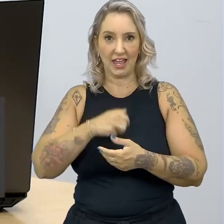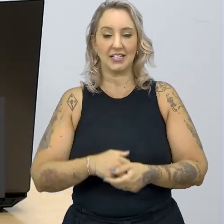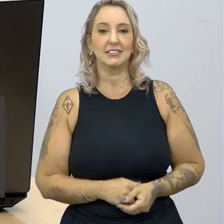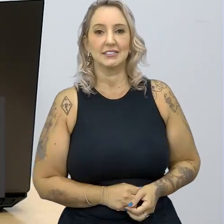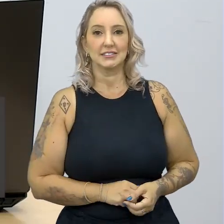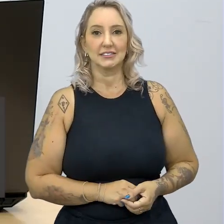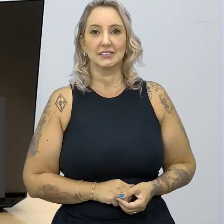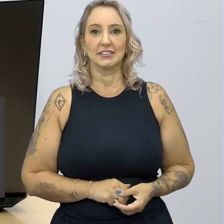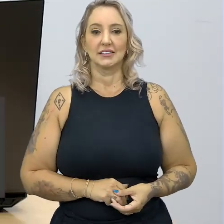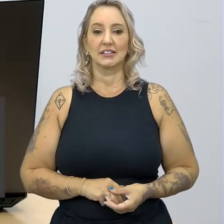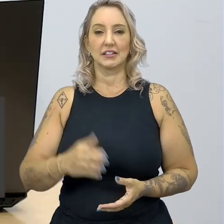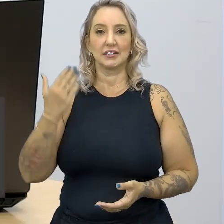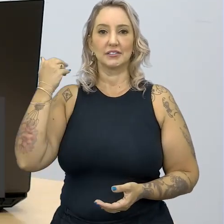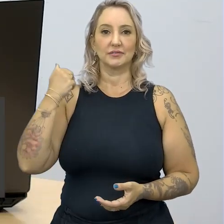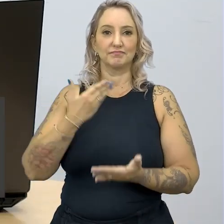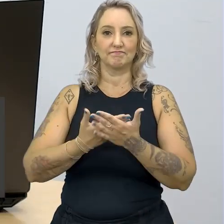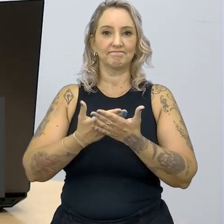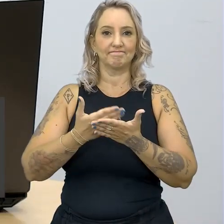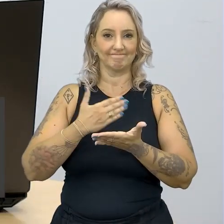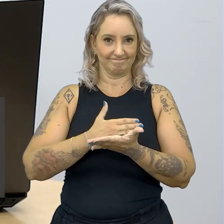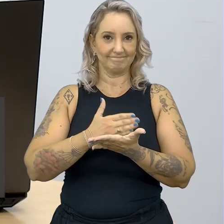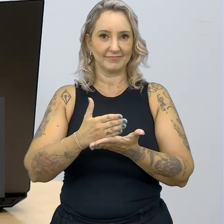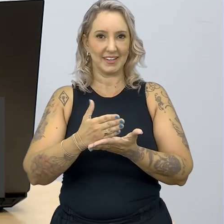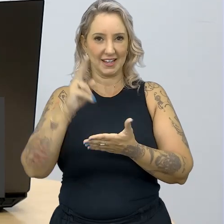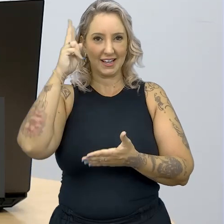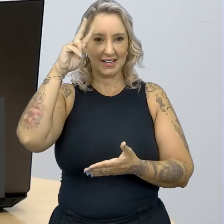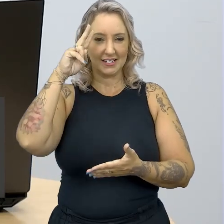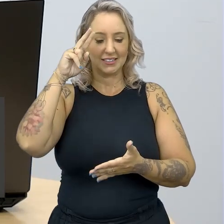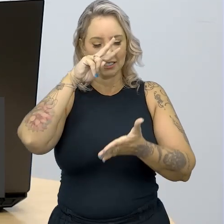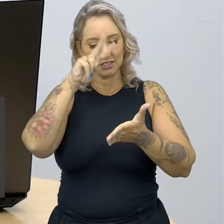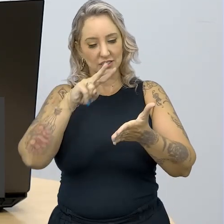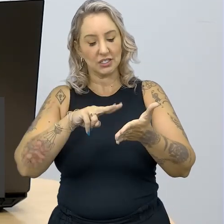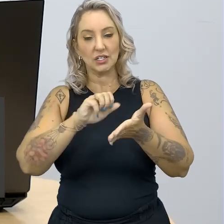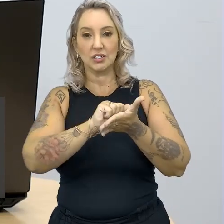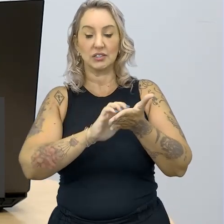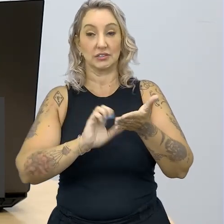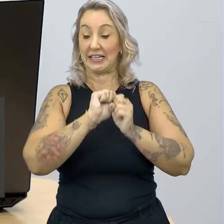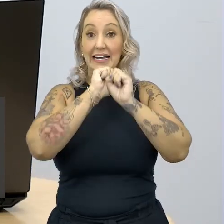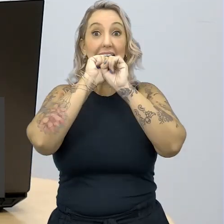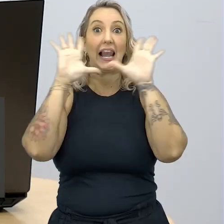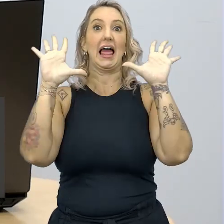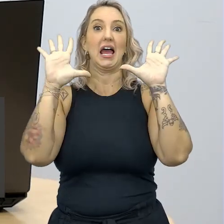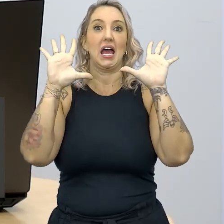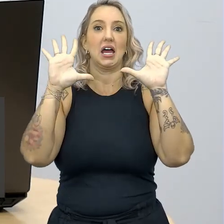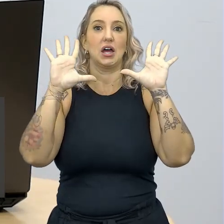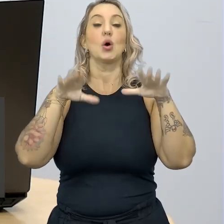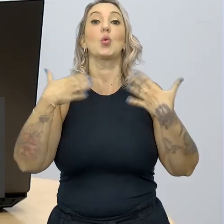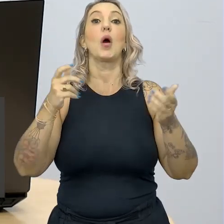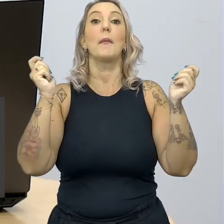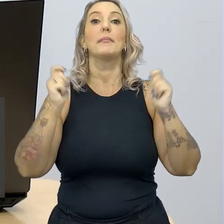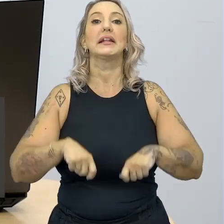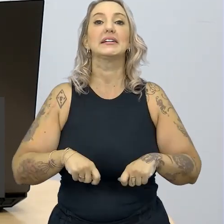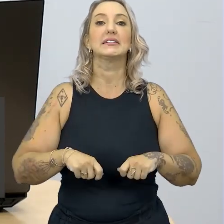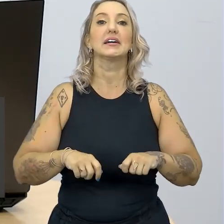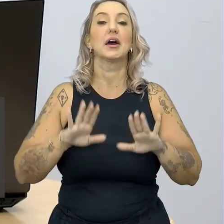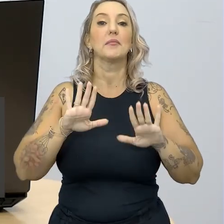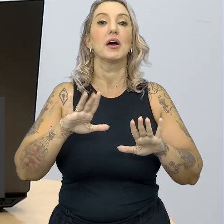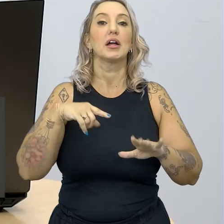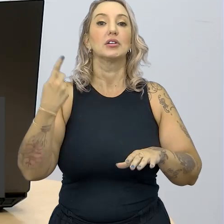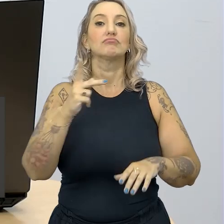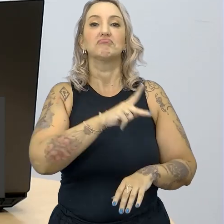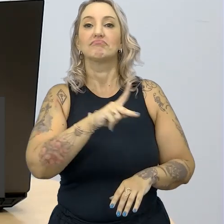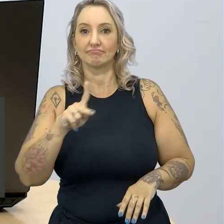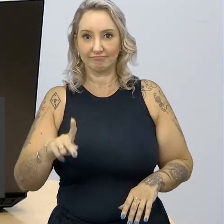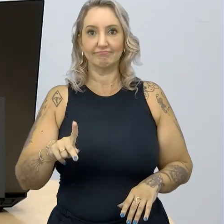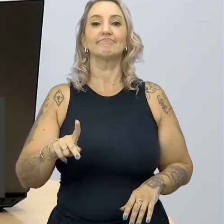a gente viu lá no começo que às vezes você lendo a atividade, ela não vai estar explícita lá qual é a habilidade. Mas nós, educadores,